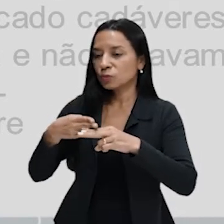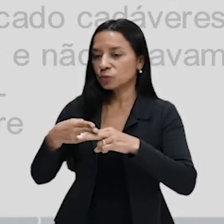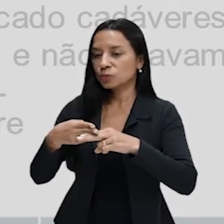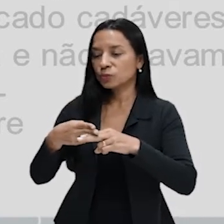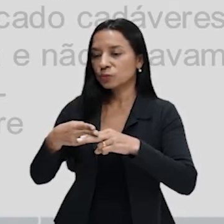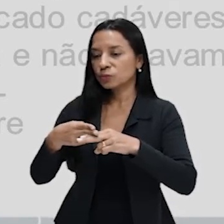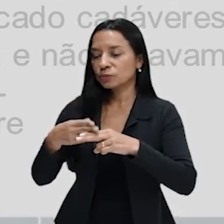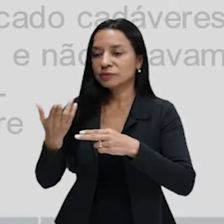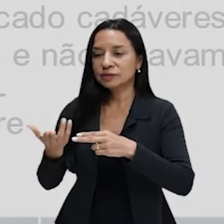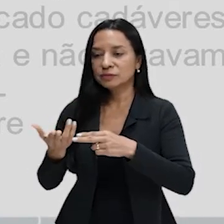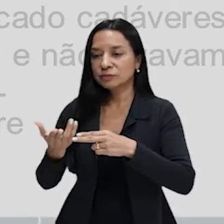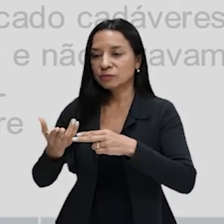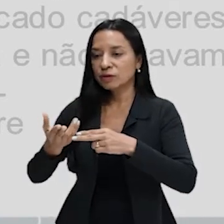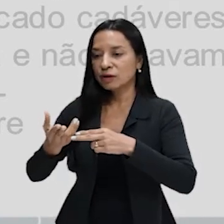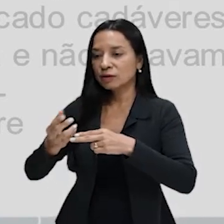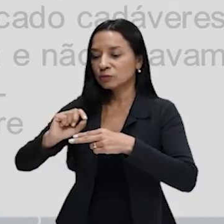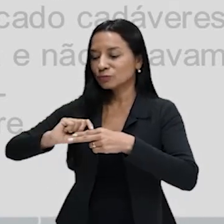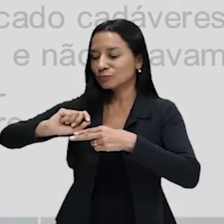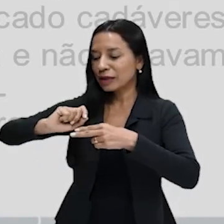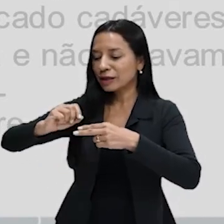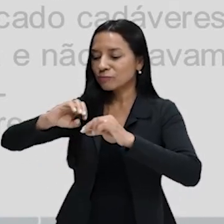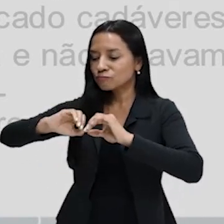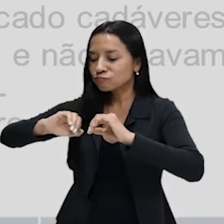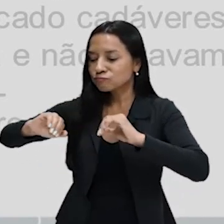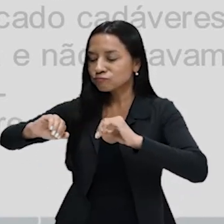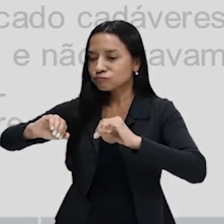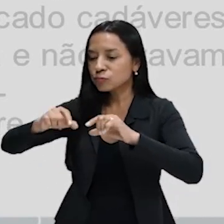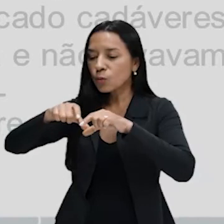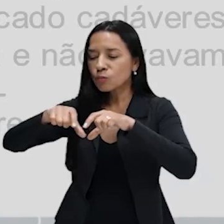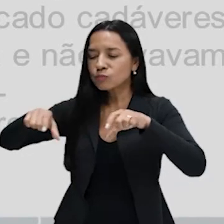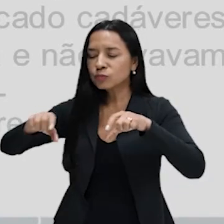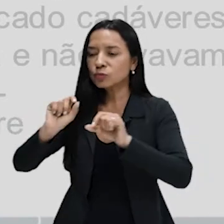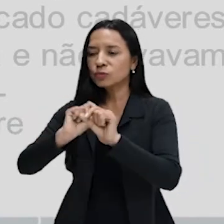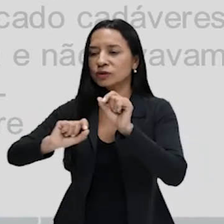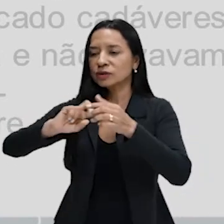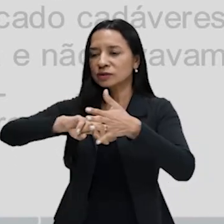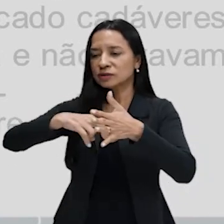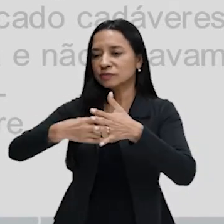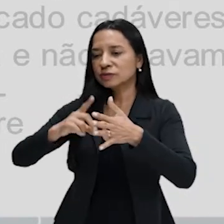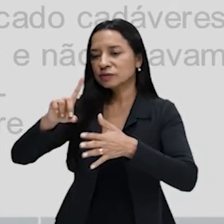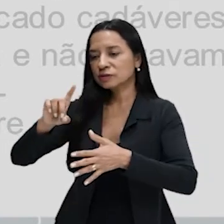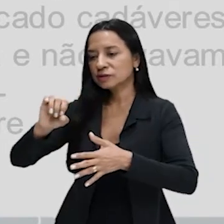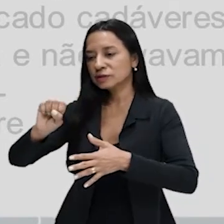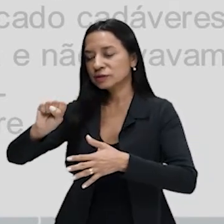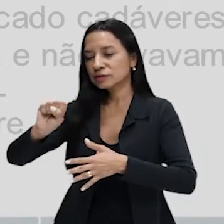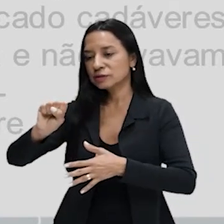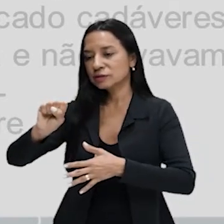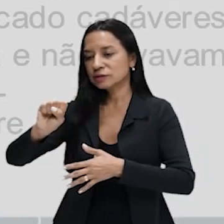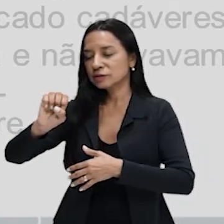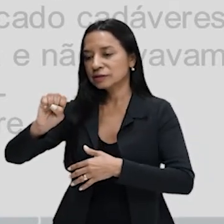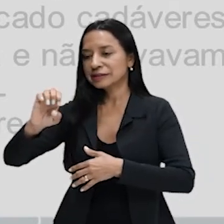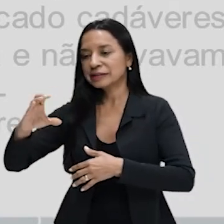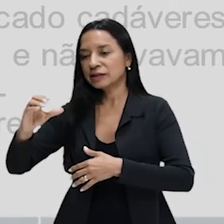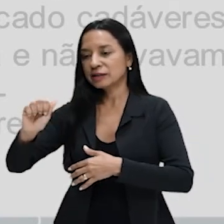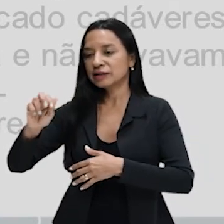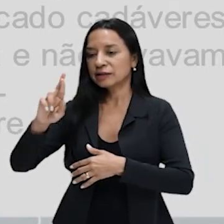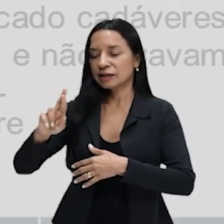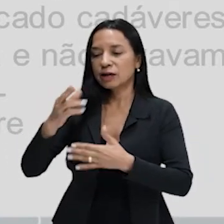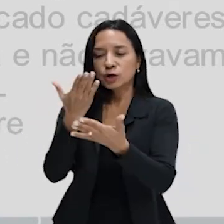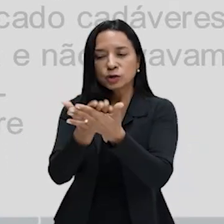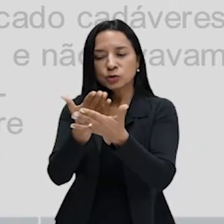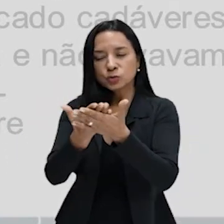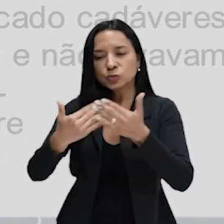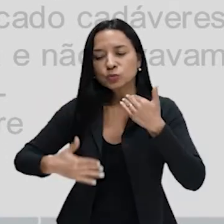tá? Enquanto ele dissecava um cadáver. Tá, pessoal? Dissecar um cadáver é quando os médicos estudam